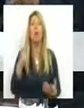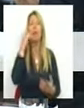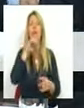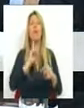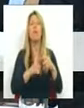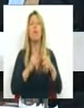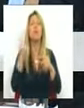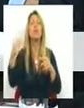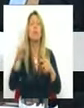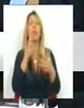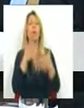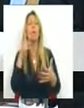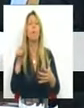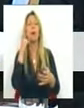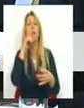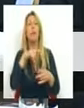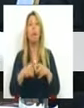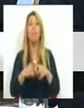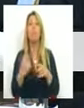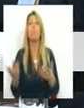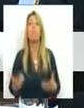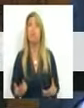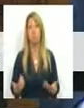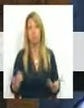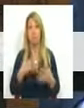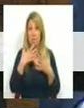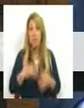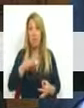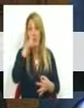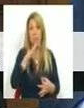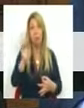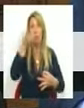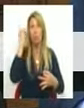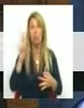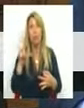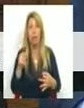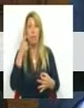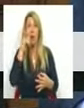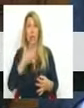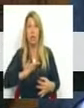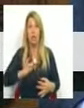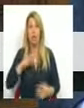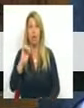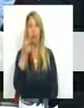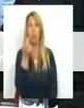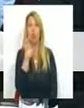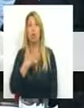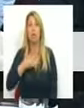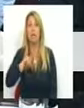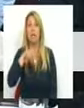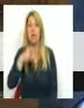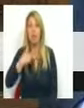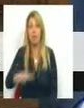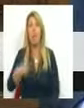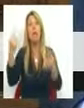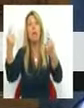impacto? Olha, certamente o Estado não beneficiou e os detentores de dívida disciplinada também não. Quem pode beneficiar? Não